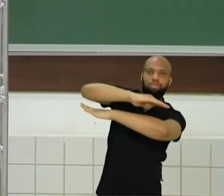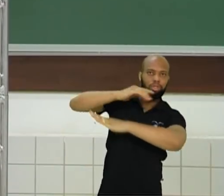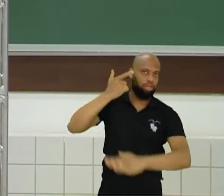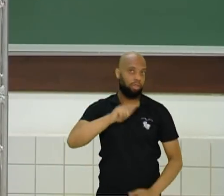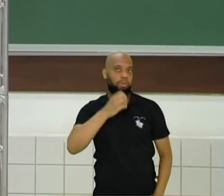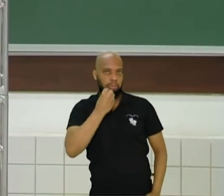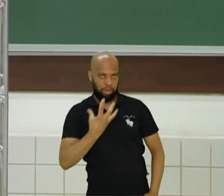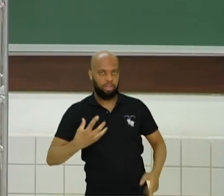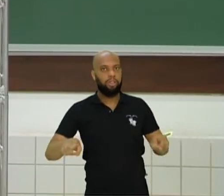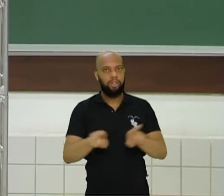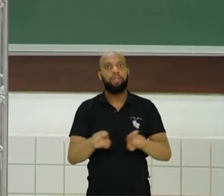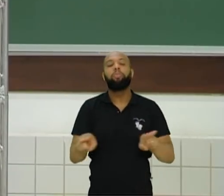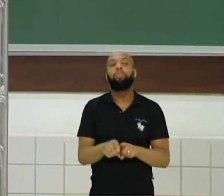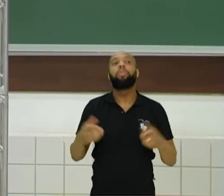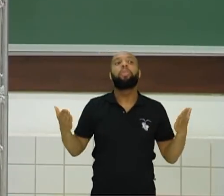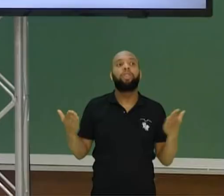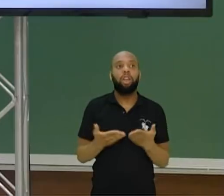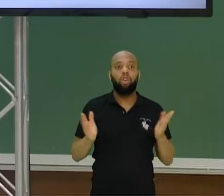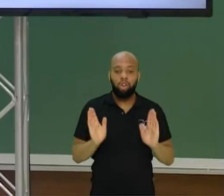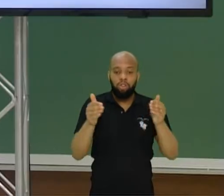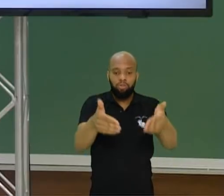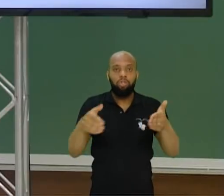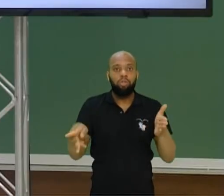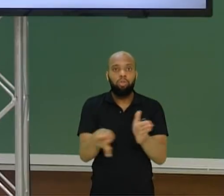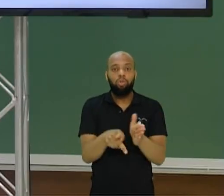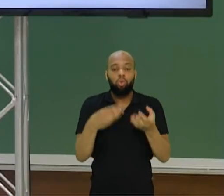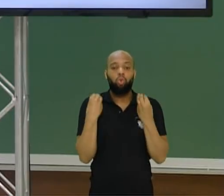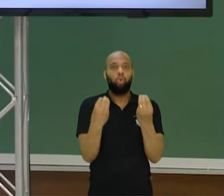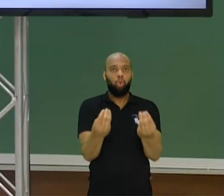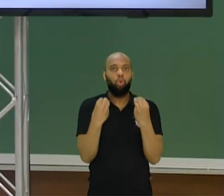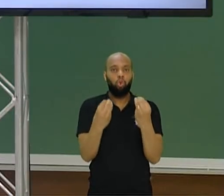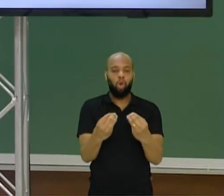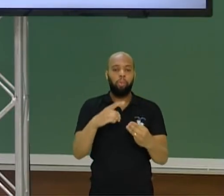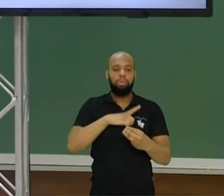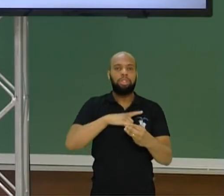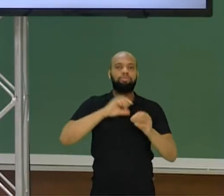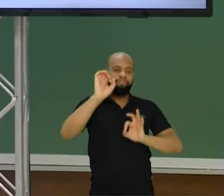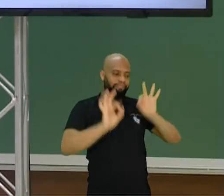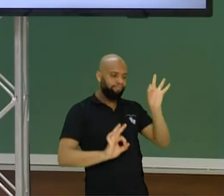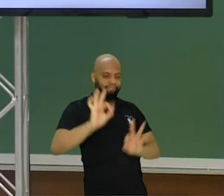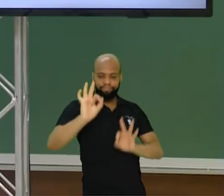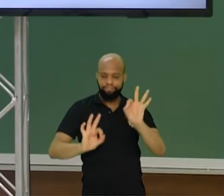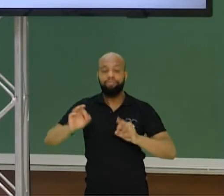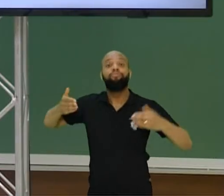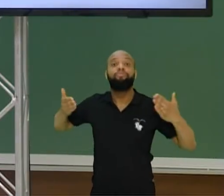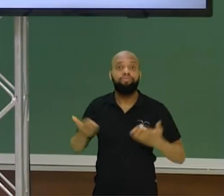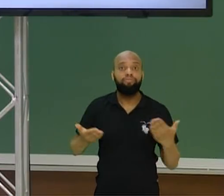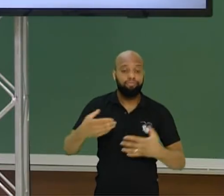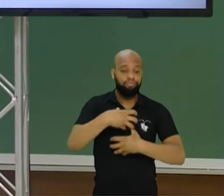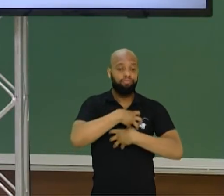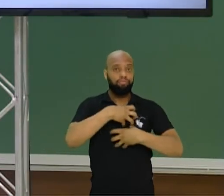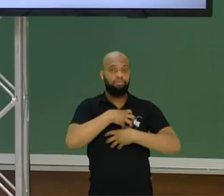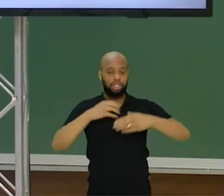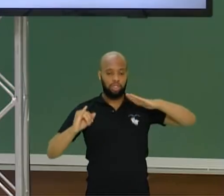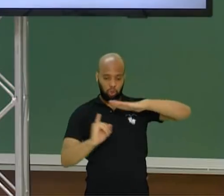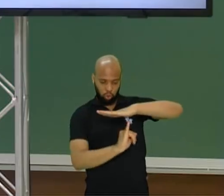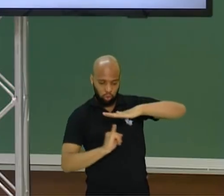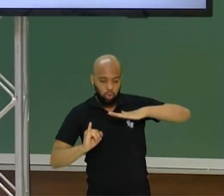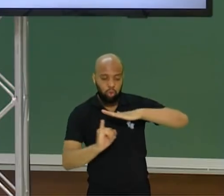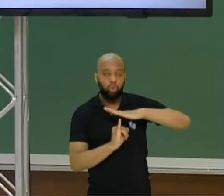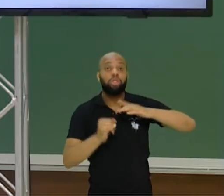mercadorias. Então nós vamos focar em como está distribuído hoje a questão das